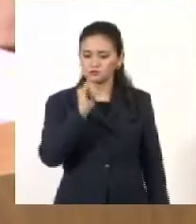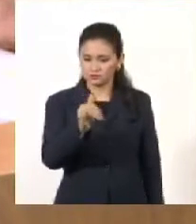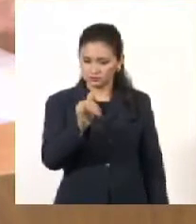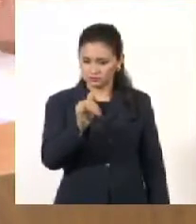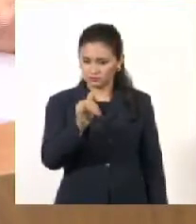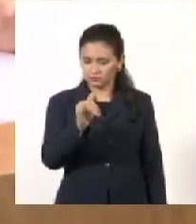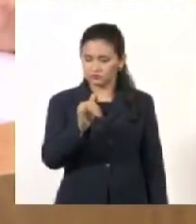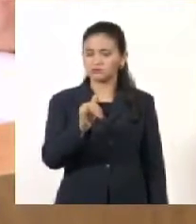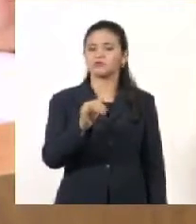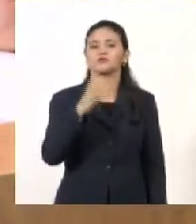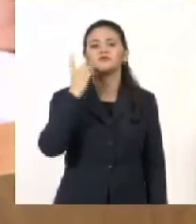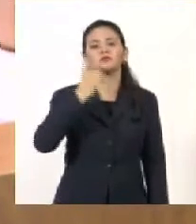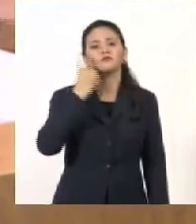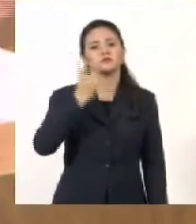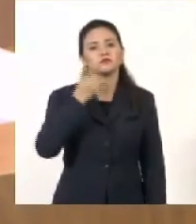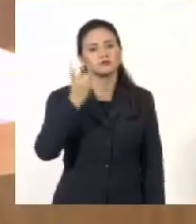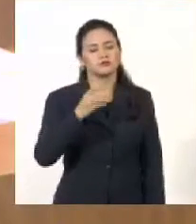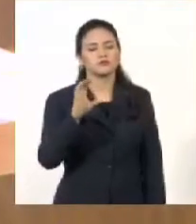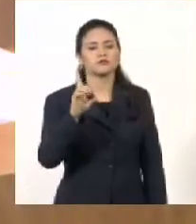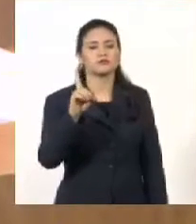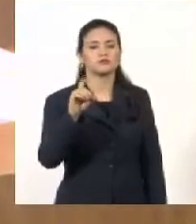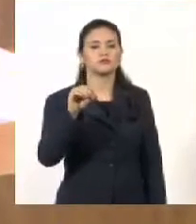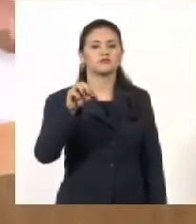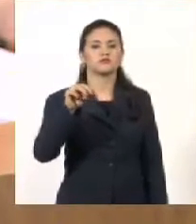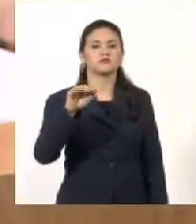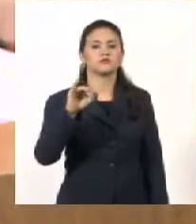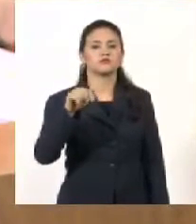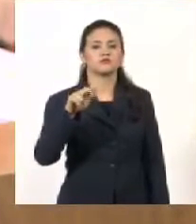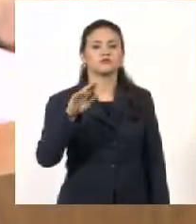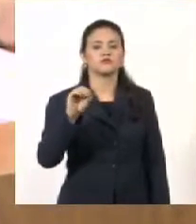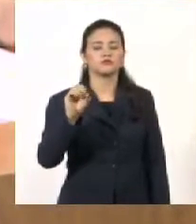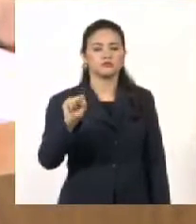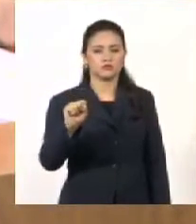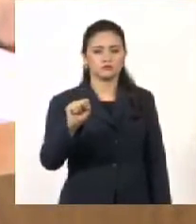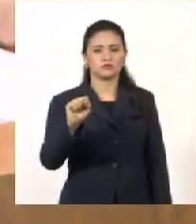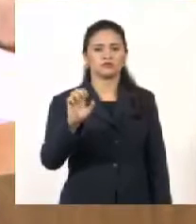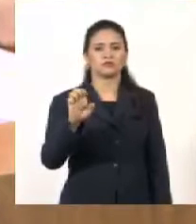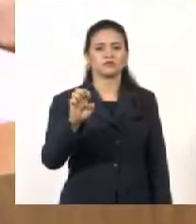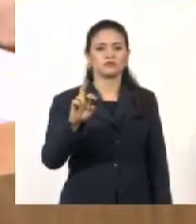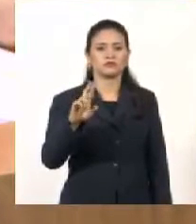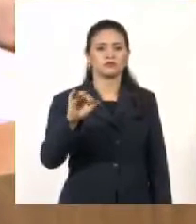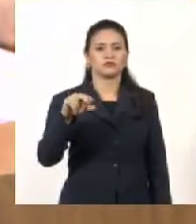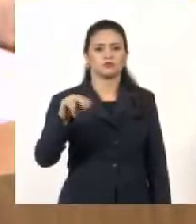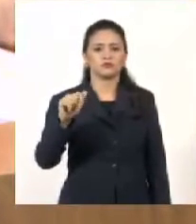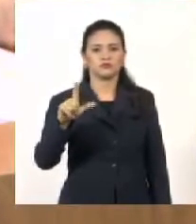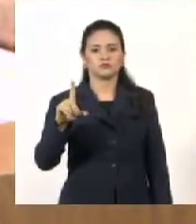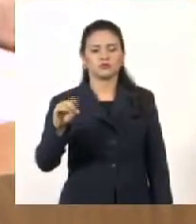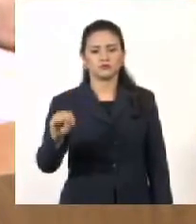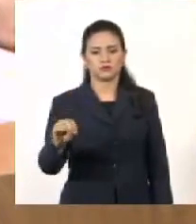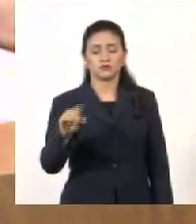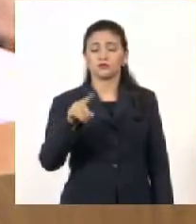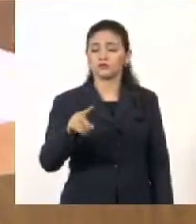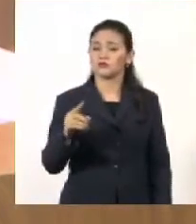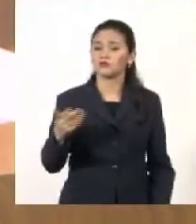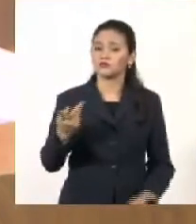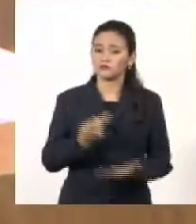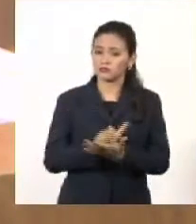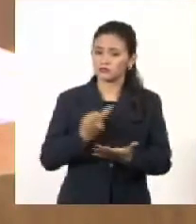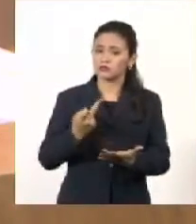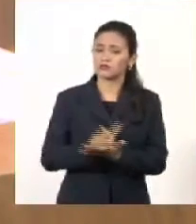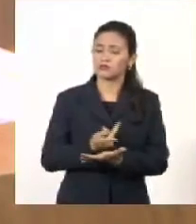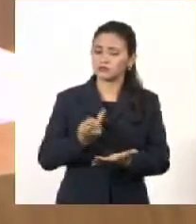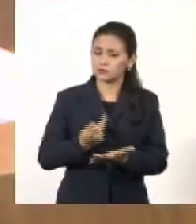ao deputado Domingos Erinaldo que ele comete um grande equívoco quando